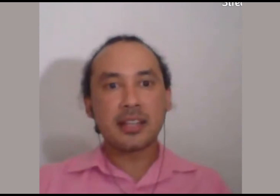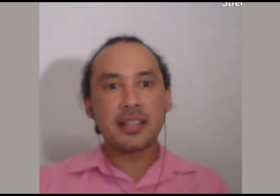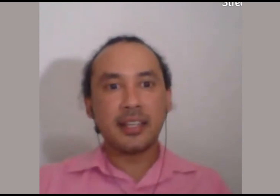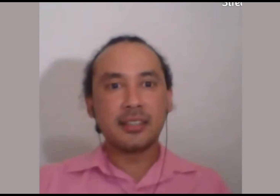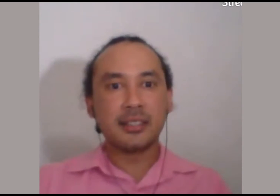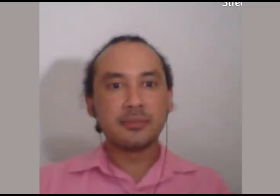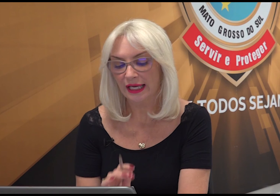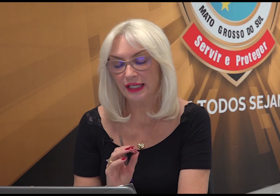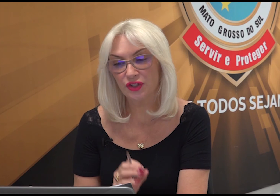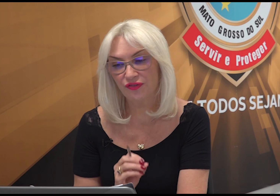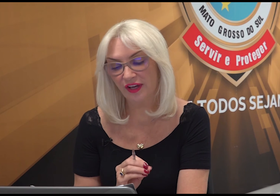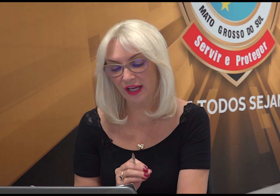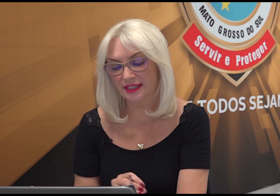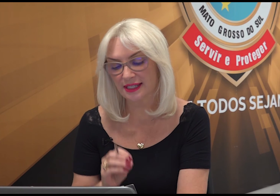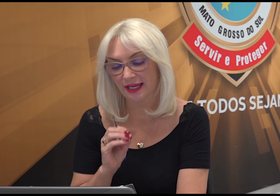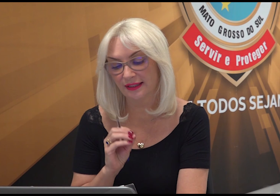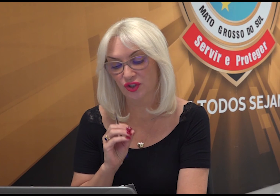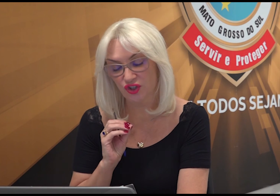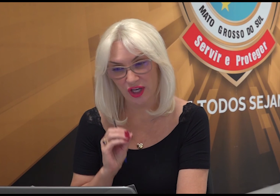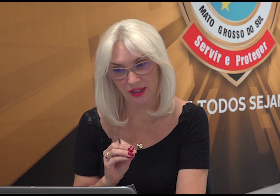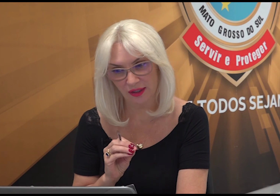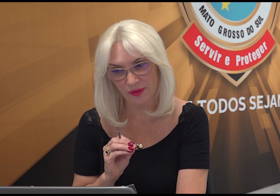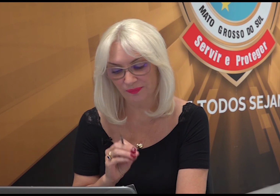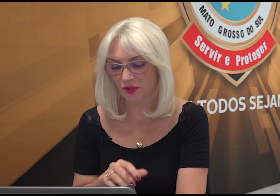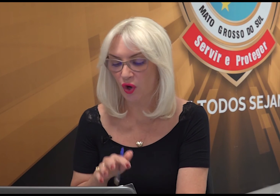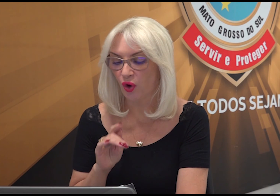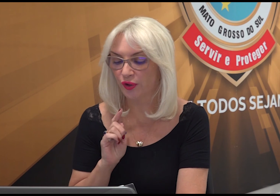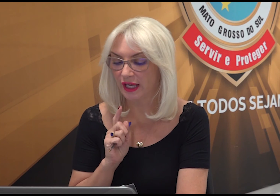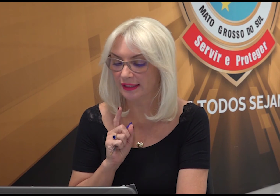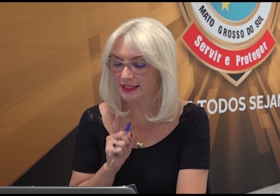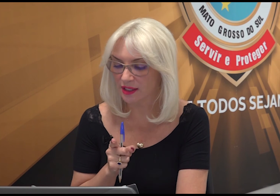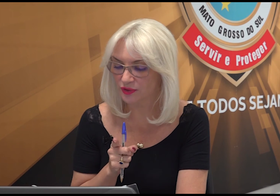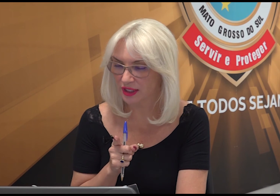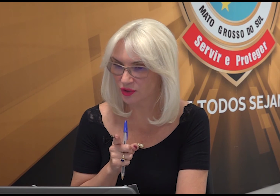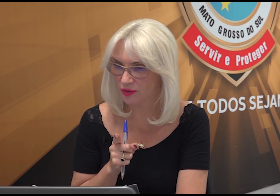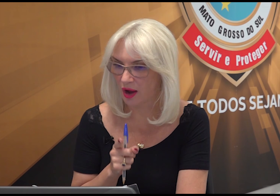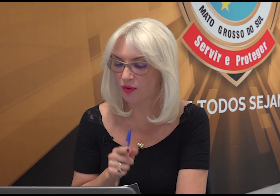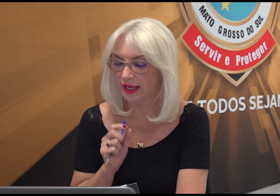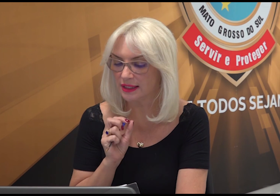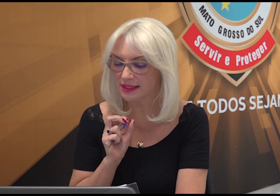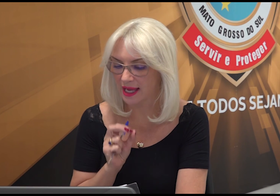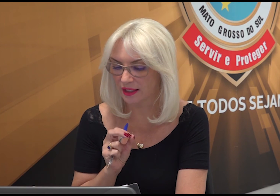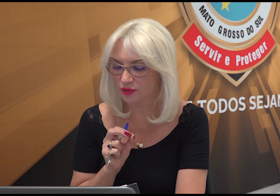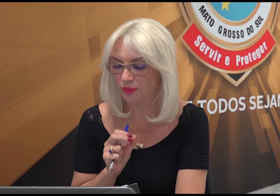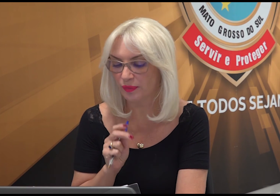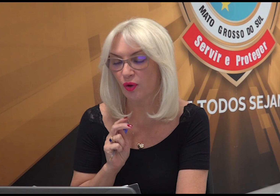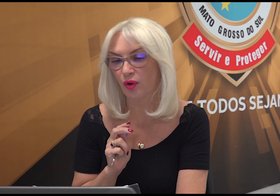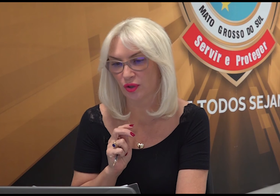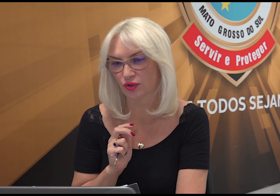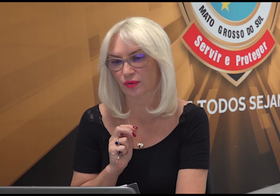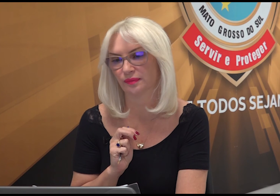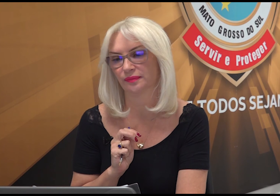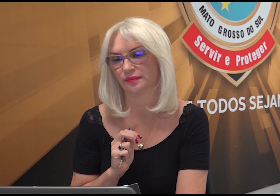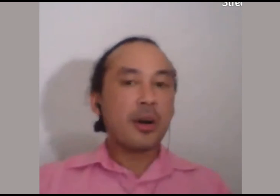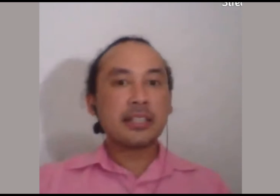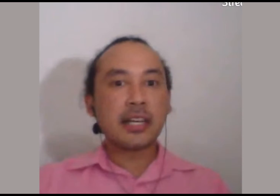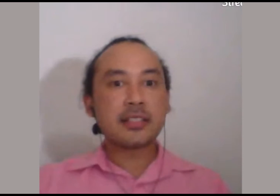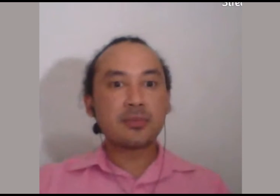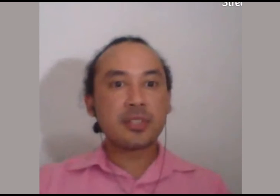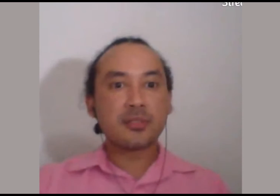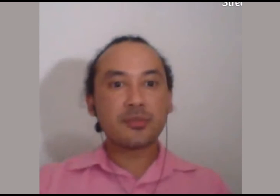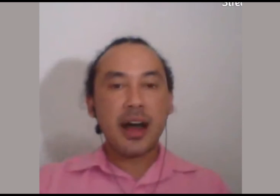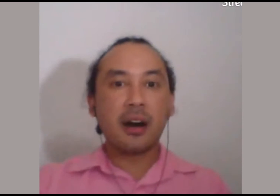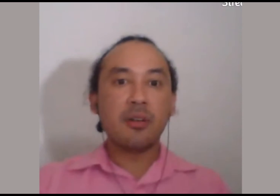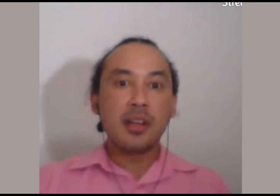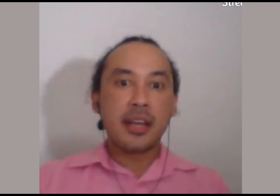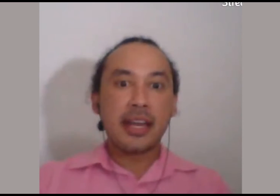delas ainda. E a diferença entre gênero, orientação sexual e sexo biológico?